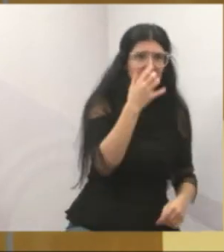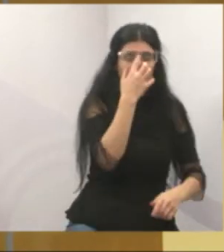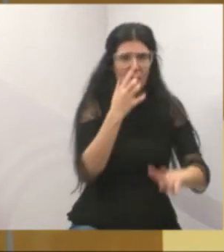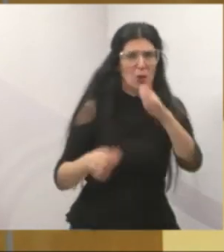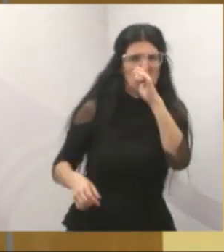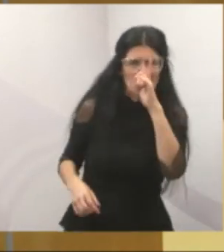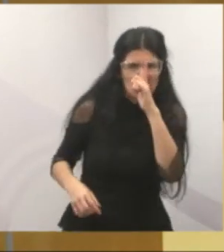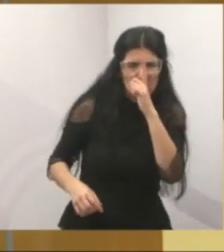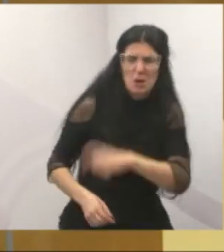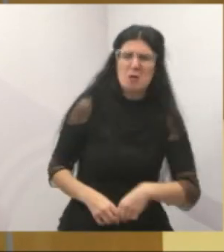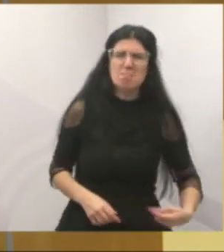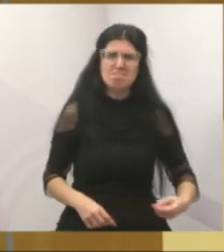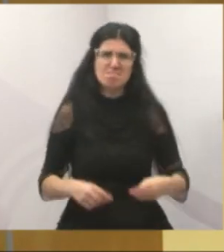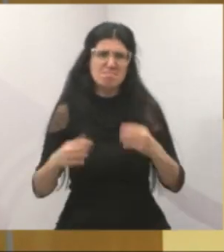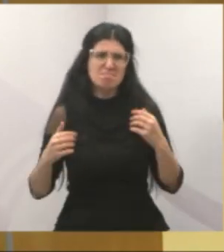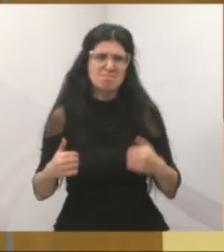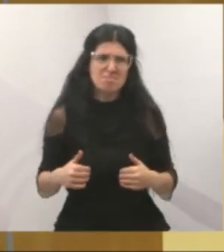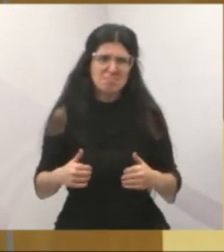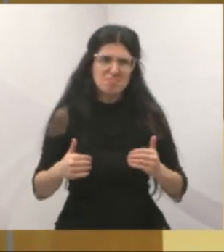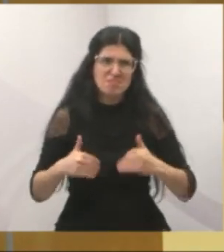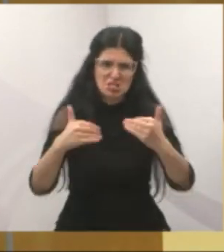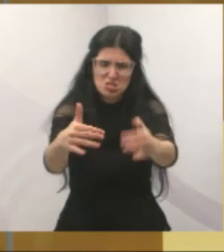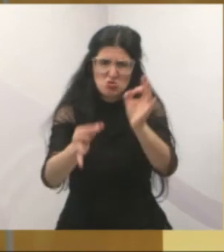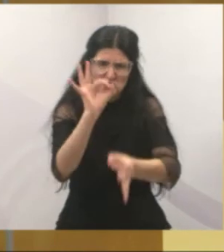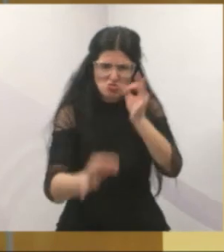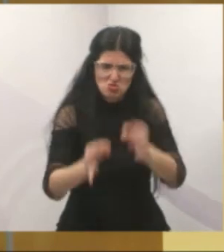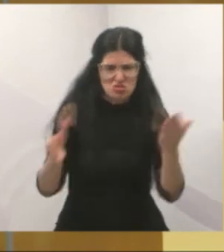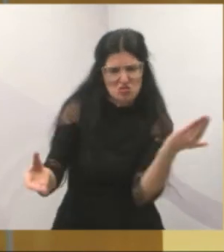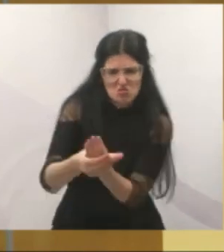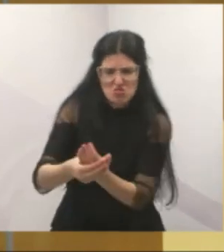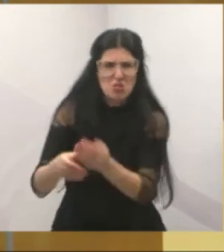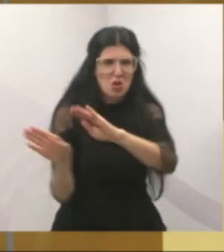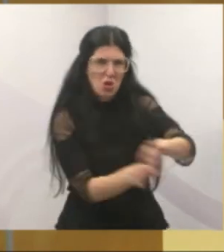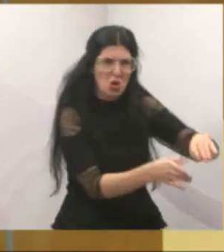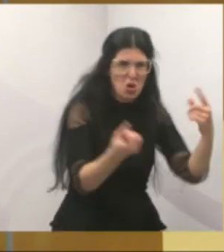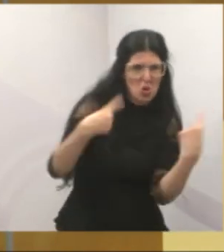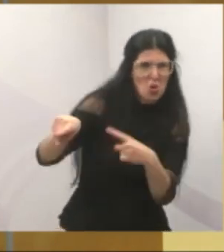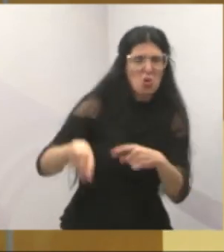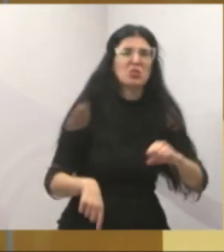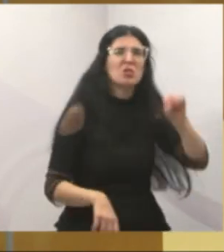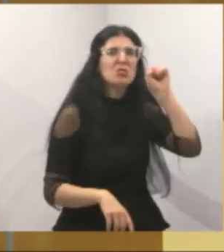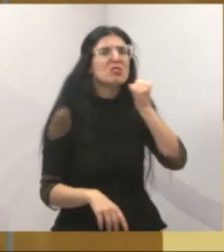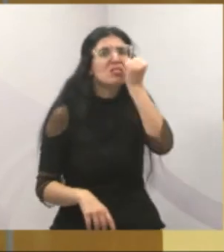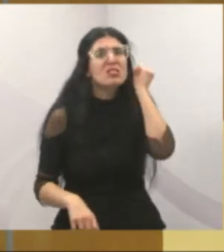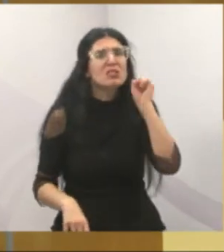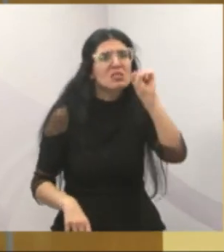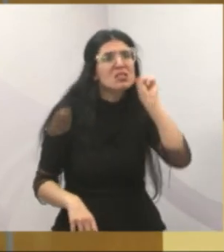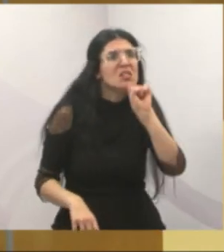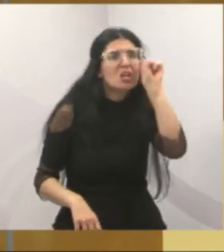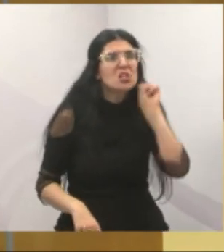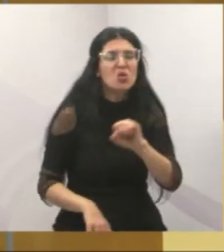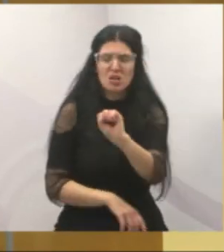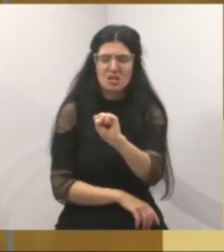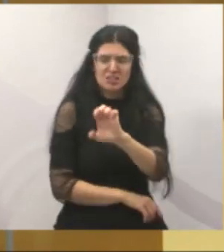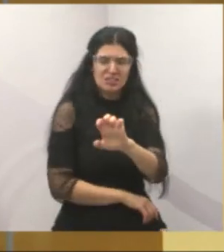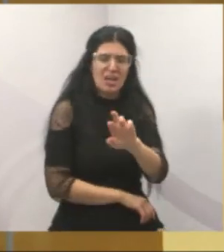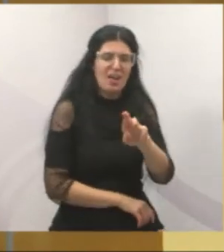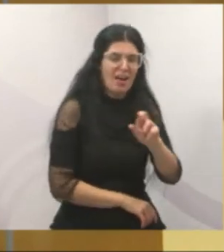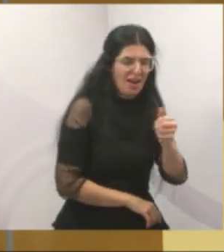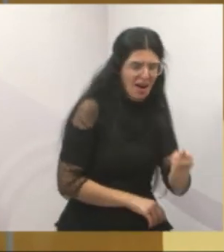acionado pelo Ministério Público. STF autoriza contra o senador José Serra, Alckmin. E por